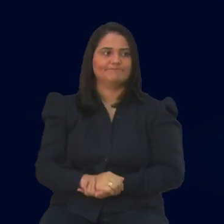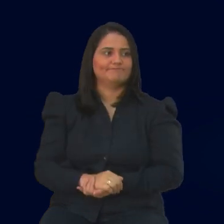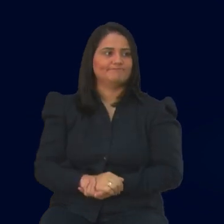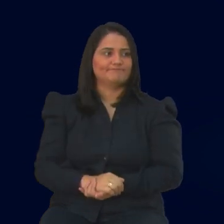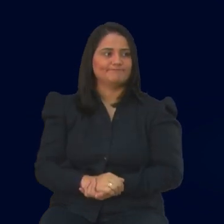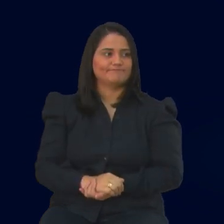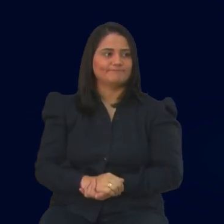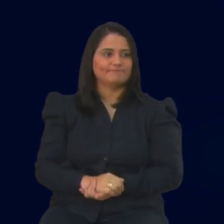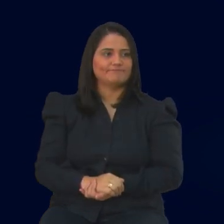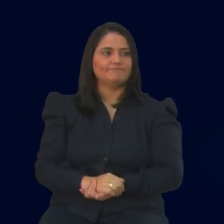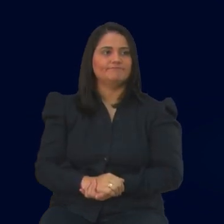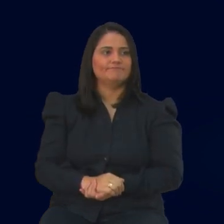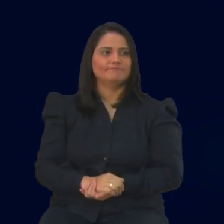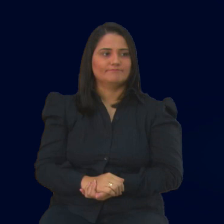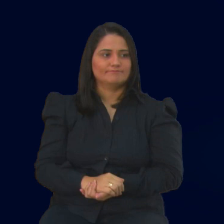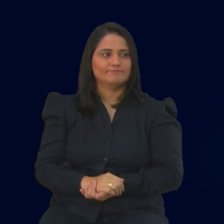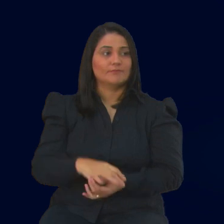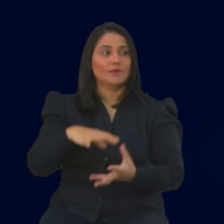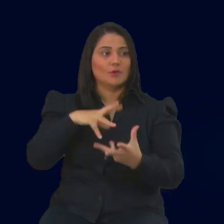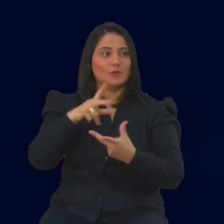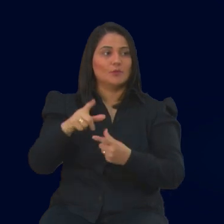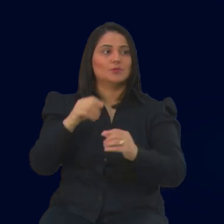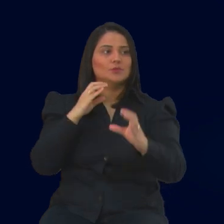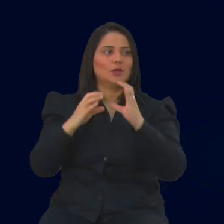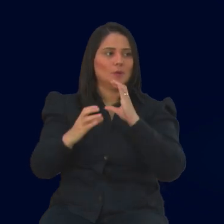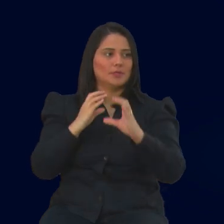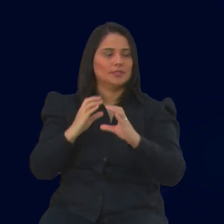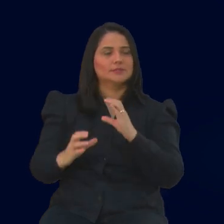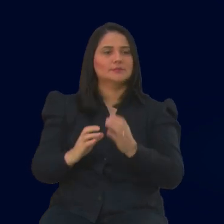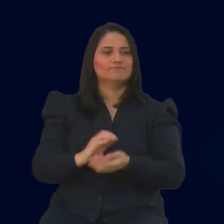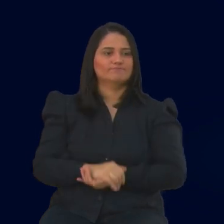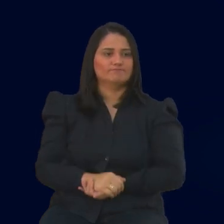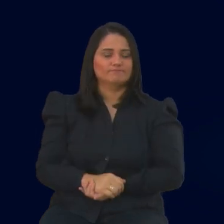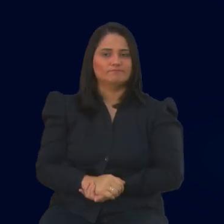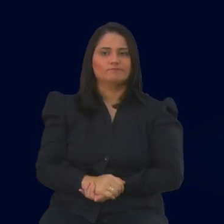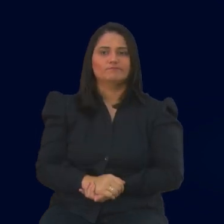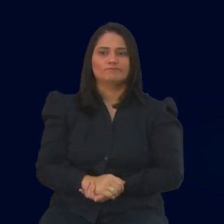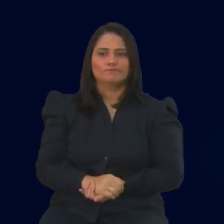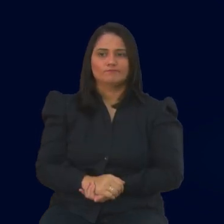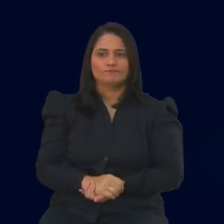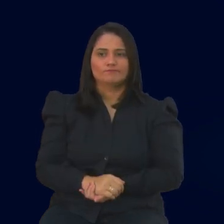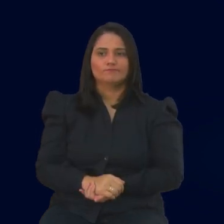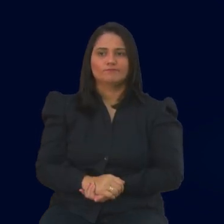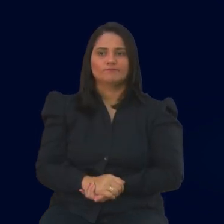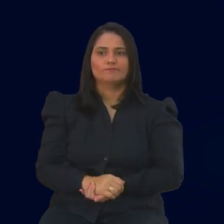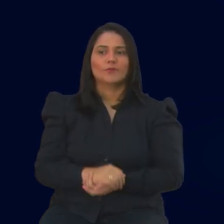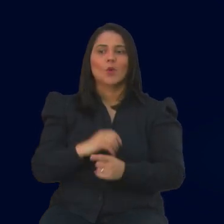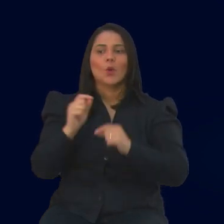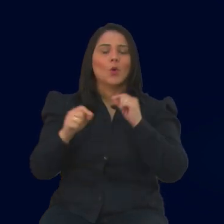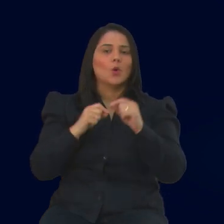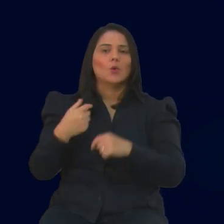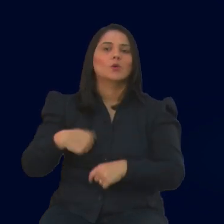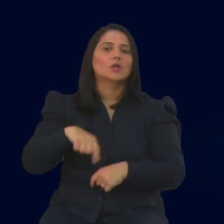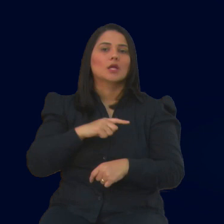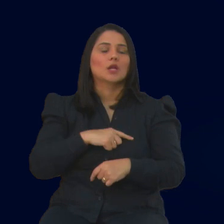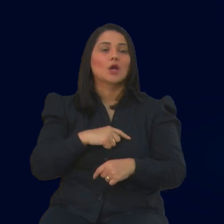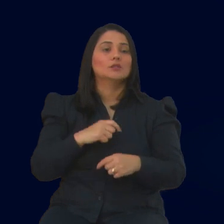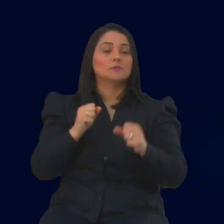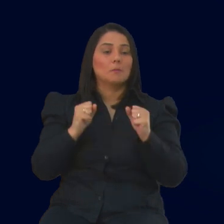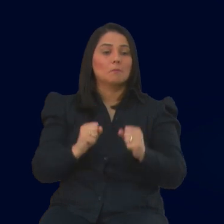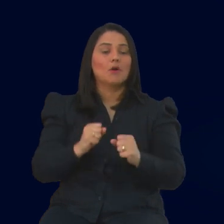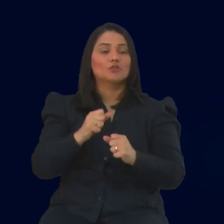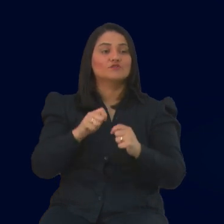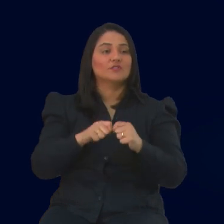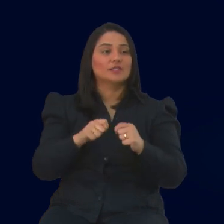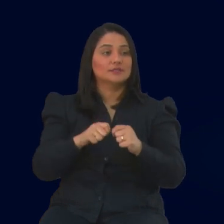Esse é o mundo da comunicação. Diante disso, o que que nós podemos fazer para garantir que a